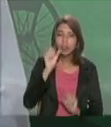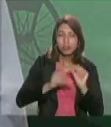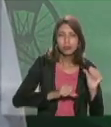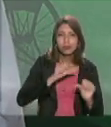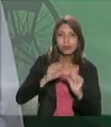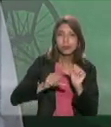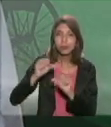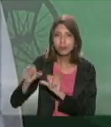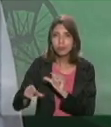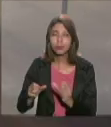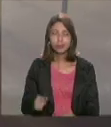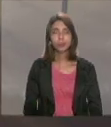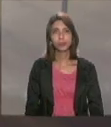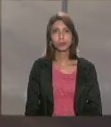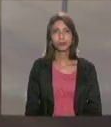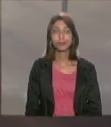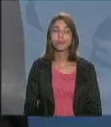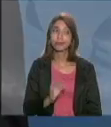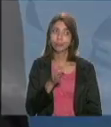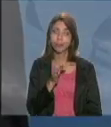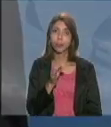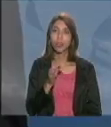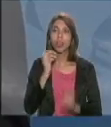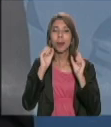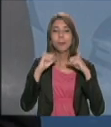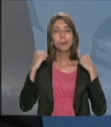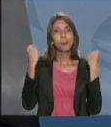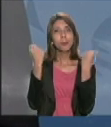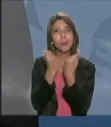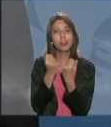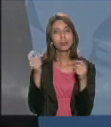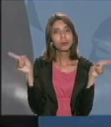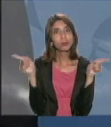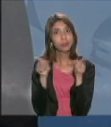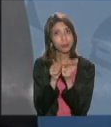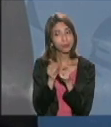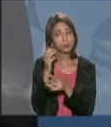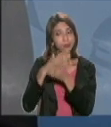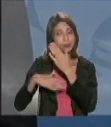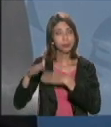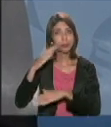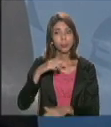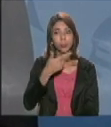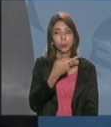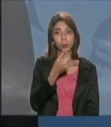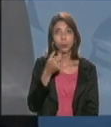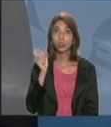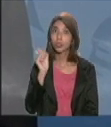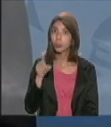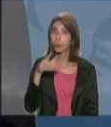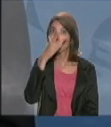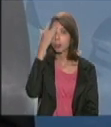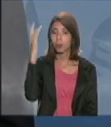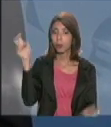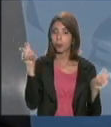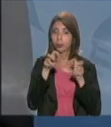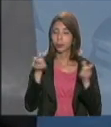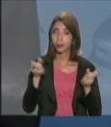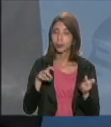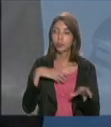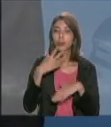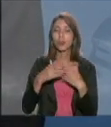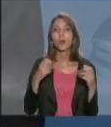essa transformação, né, Rui? É verdade. Bem, o Maracanã encolheu. O estádio já teve 200 mil pessoas. Com